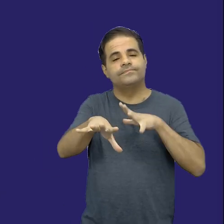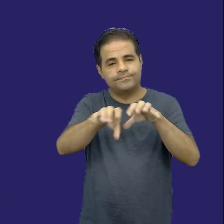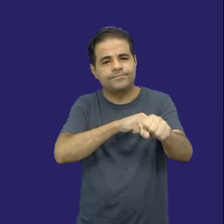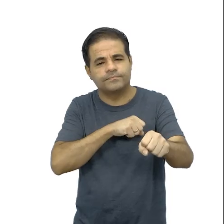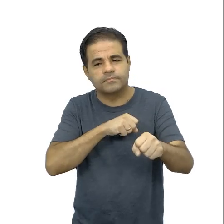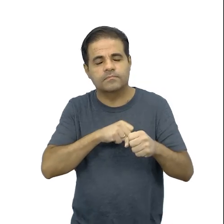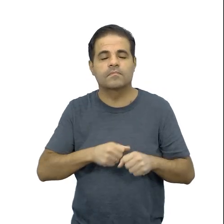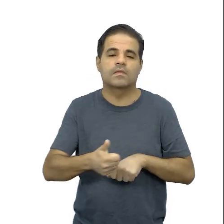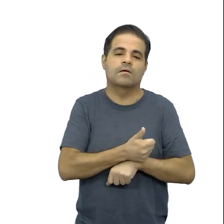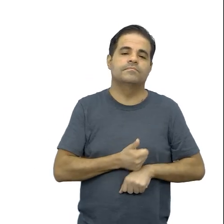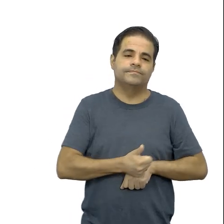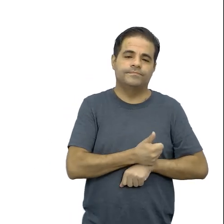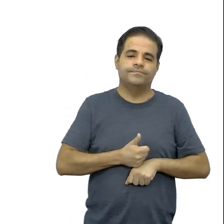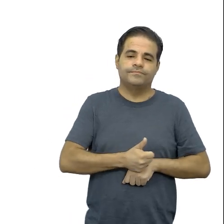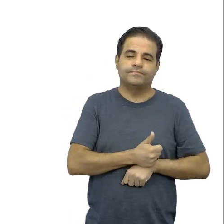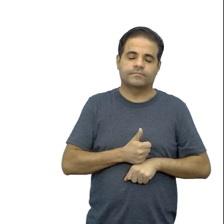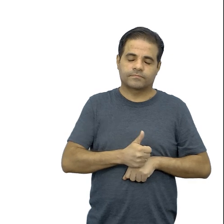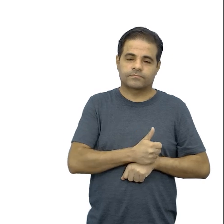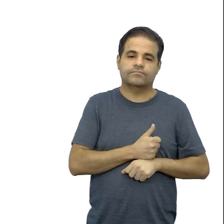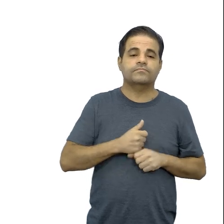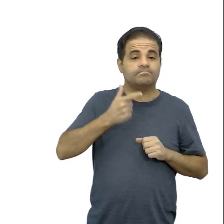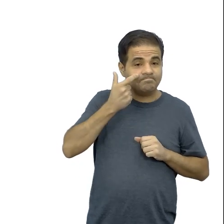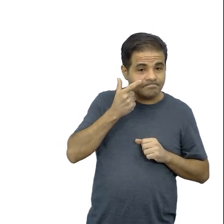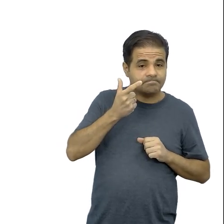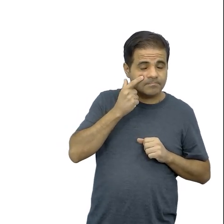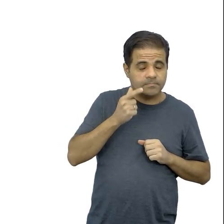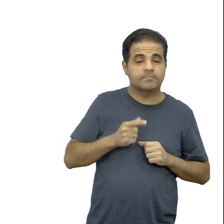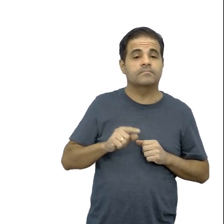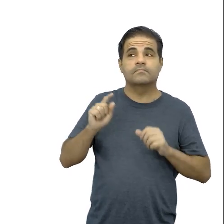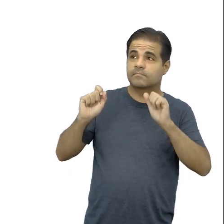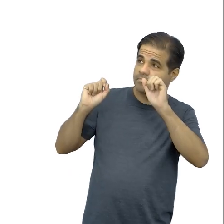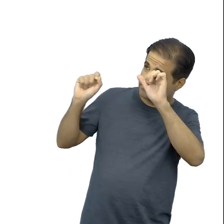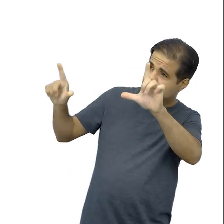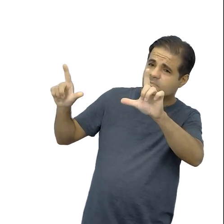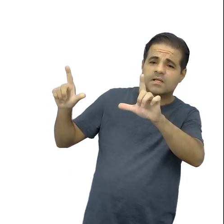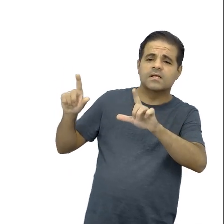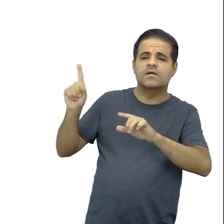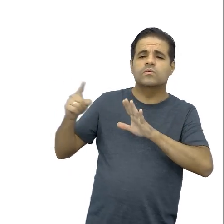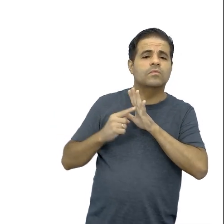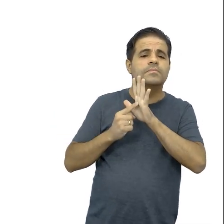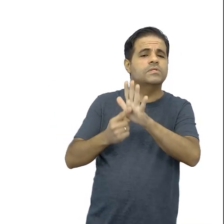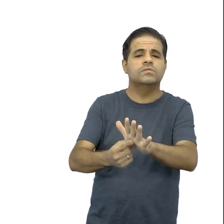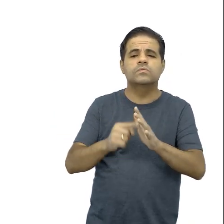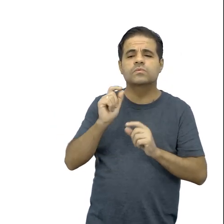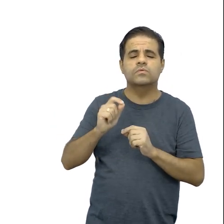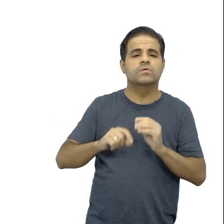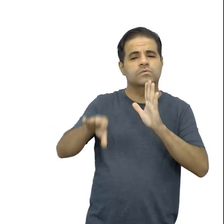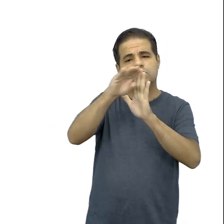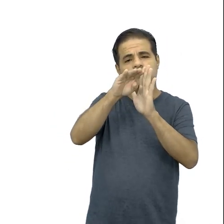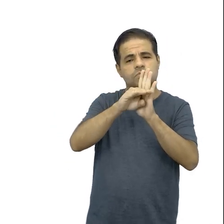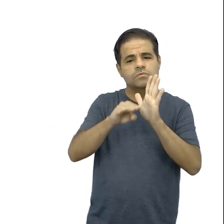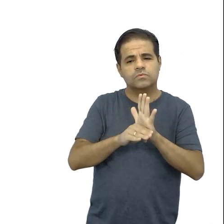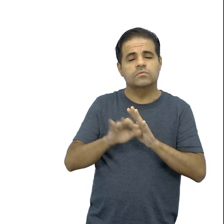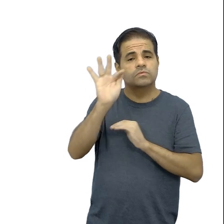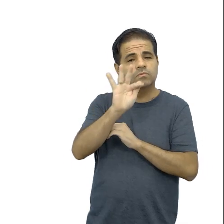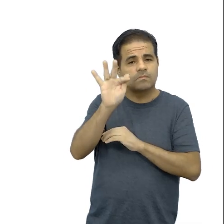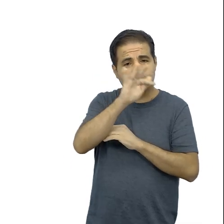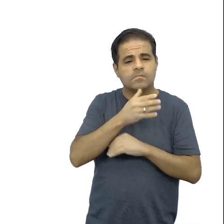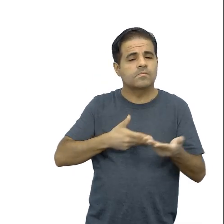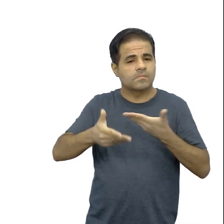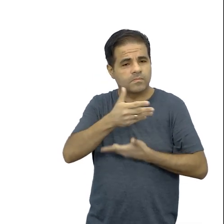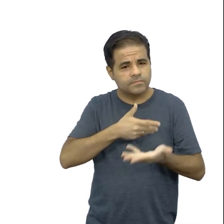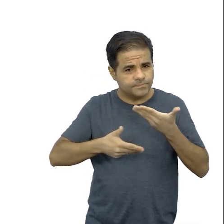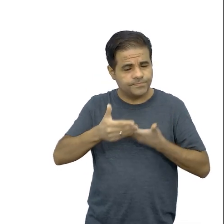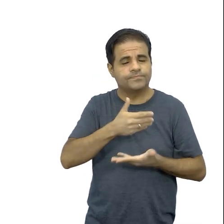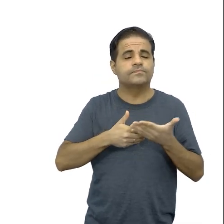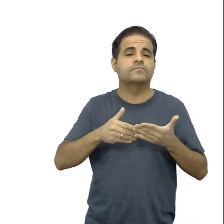né, profissional. Então, vamos lá, pessoal. Nessa tela, eu apresento o que nós chamamos de roteiro formativo relativo ao